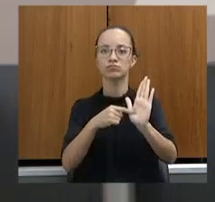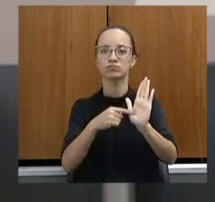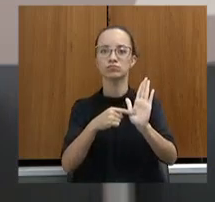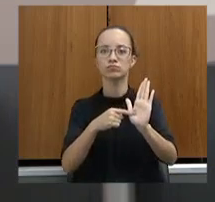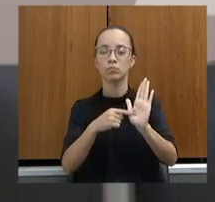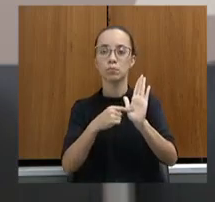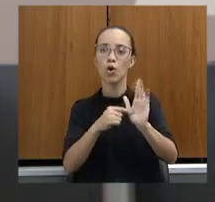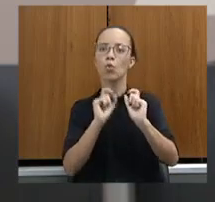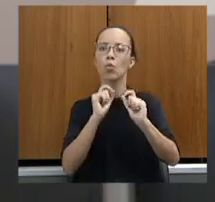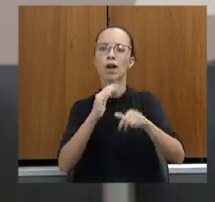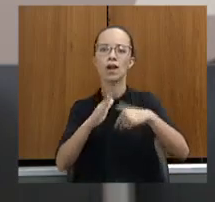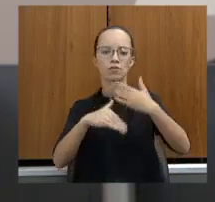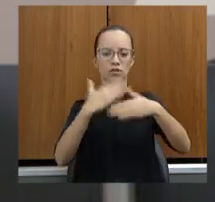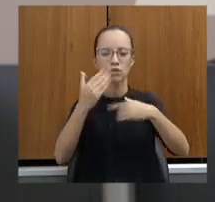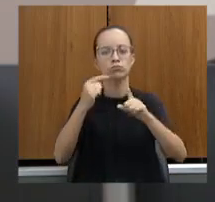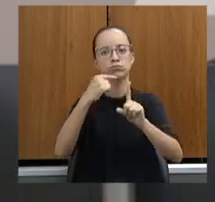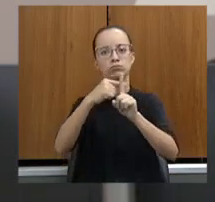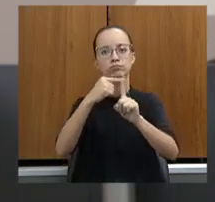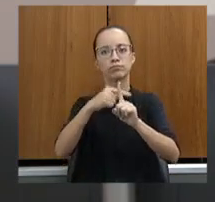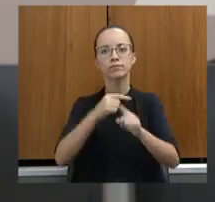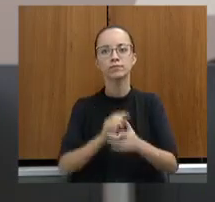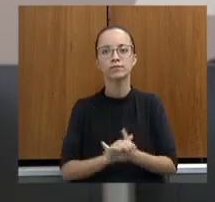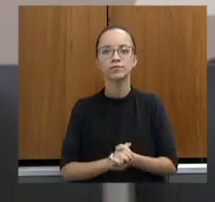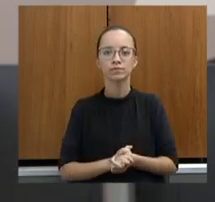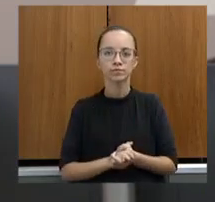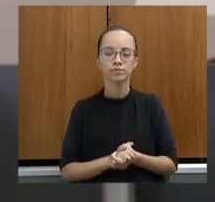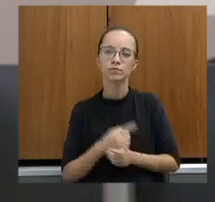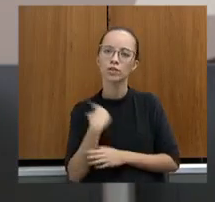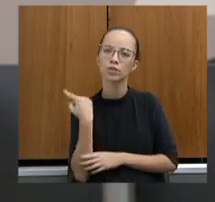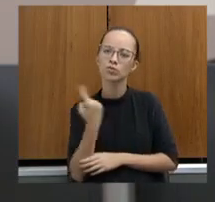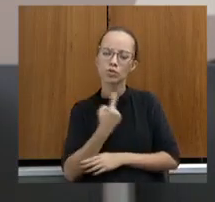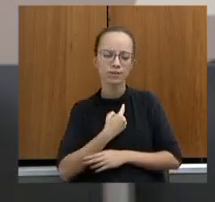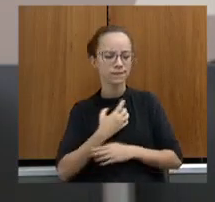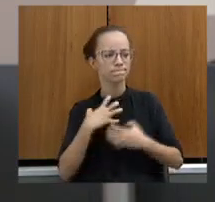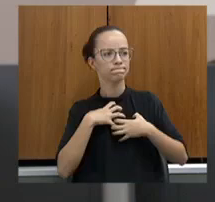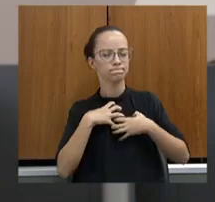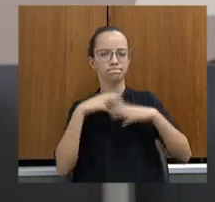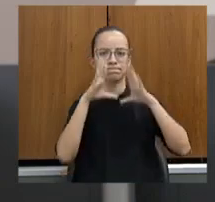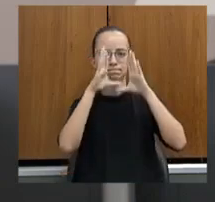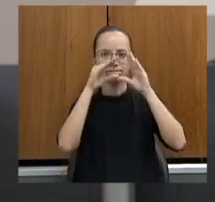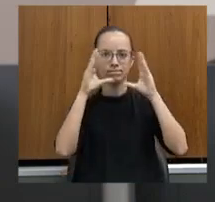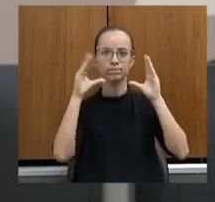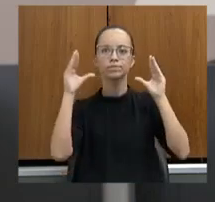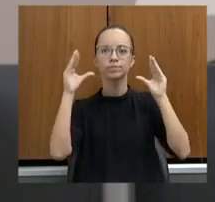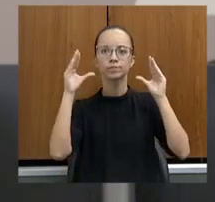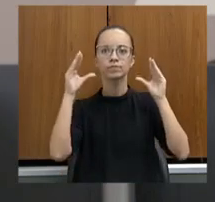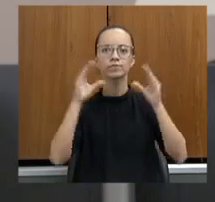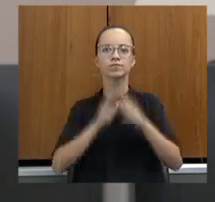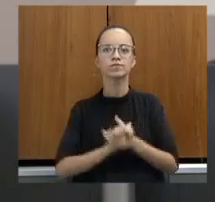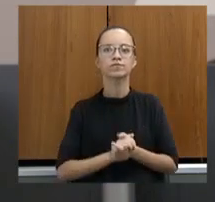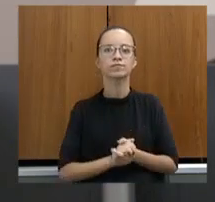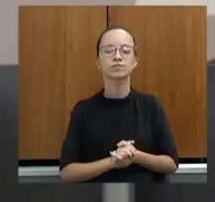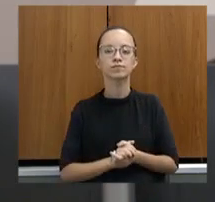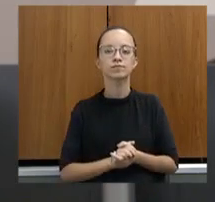mostram a evolução positiva e isso nos tranquiliza E